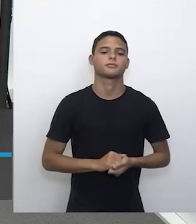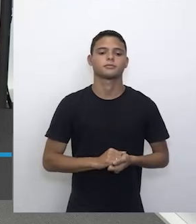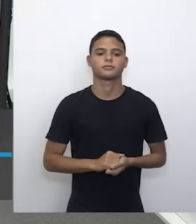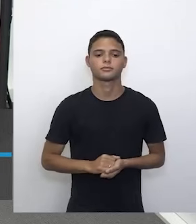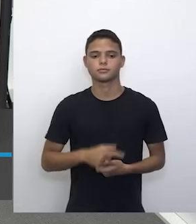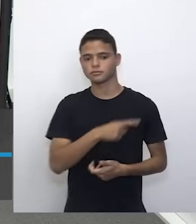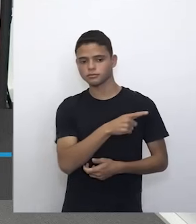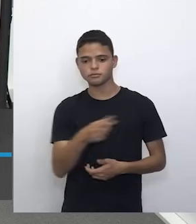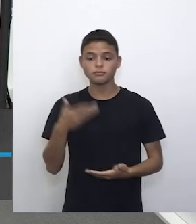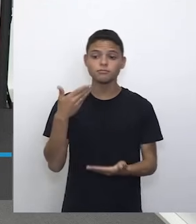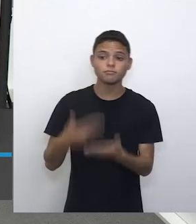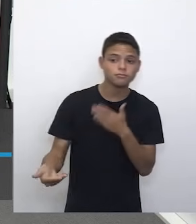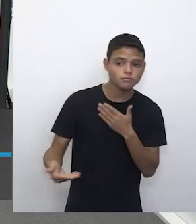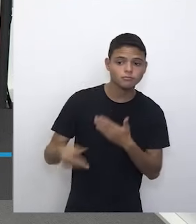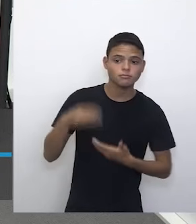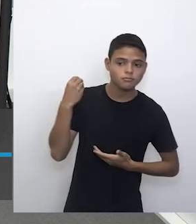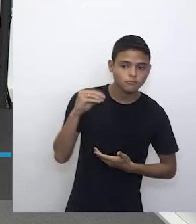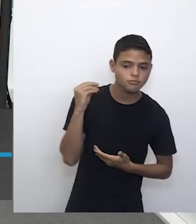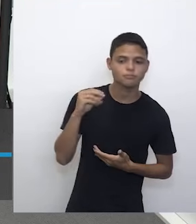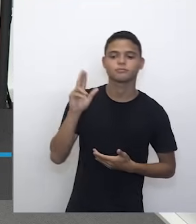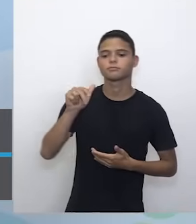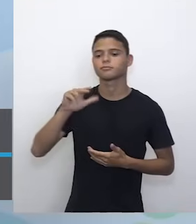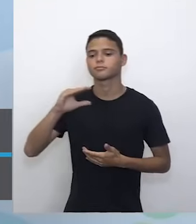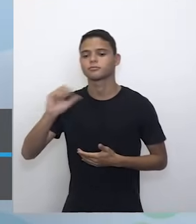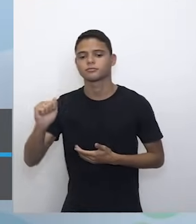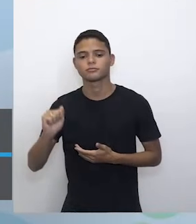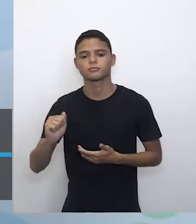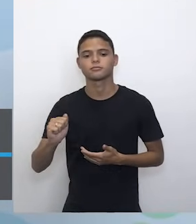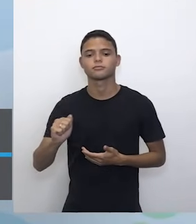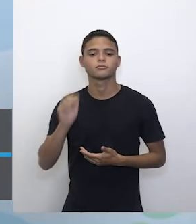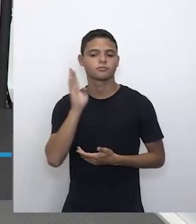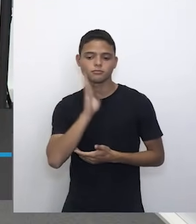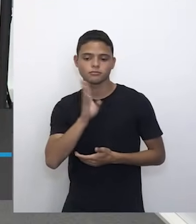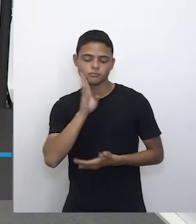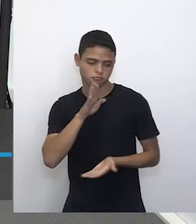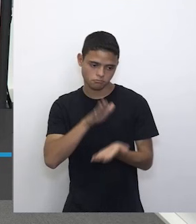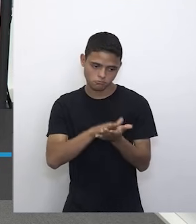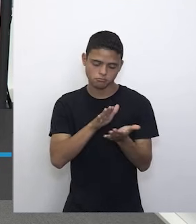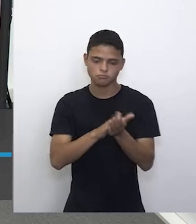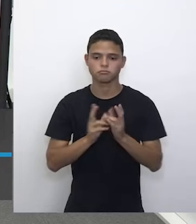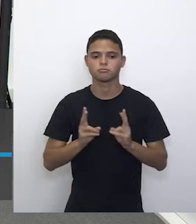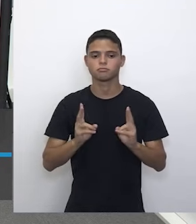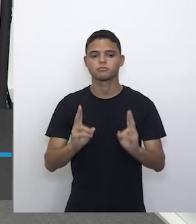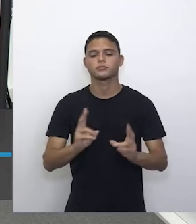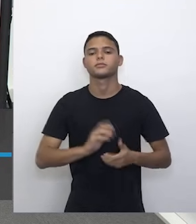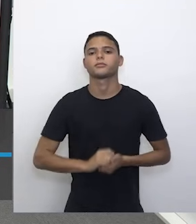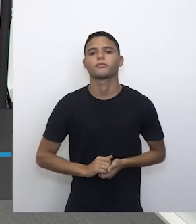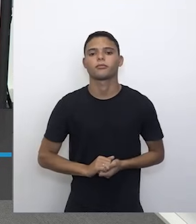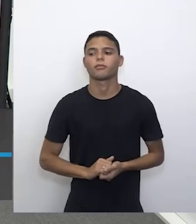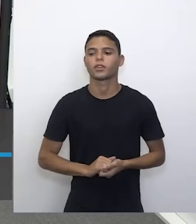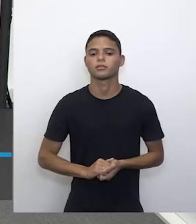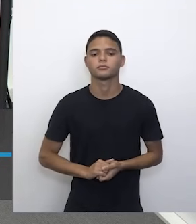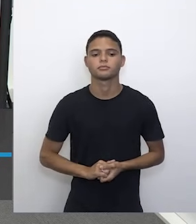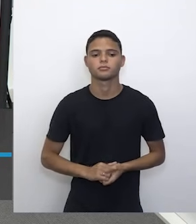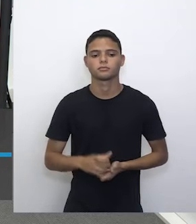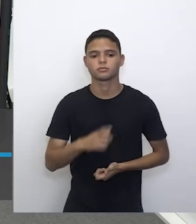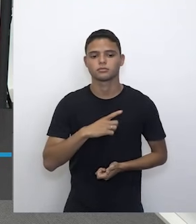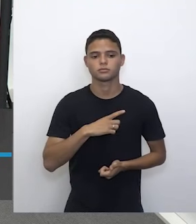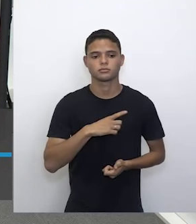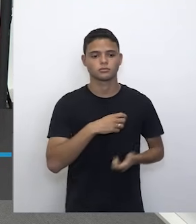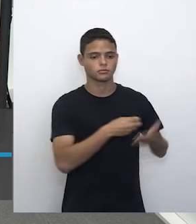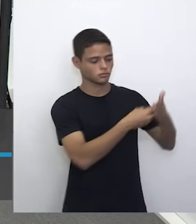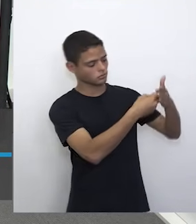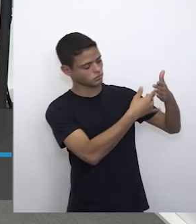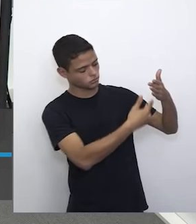não perdem uma Não, oportunidade e não perdem uma aula, Isso né? aí, Olha ainda só. bem, continuem assim. Legal, estão de parabéns aí. aí. Agora tem aqui o pessoal